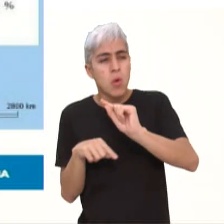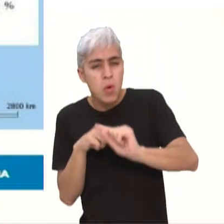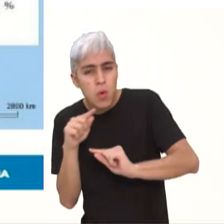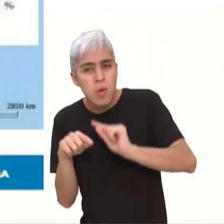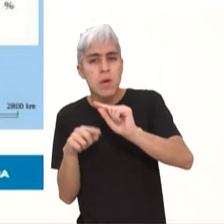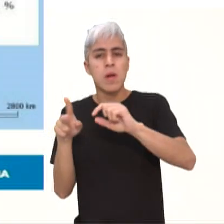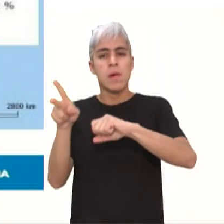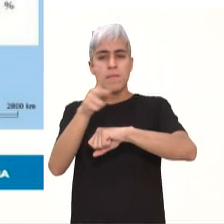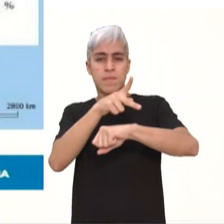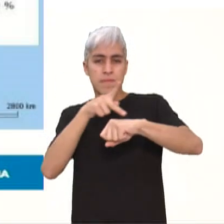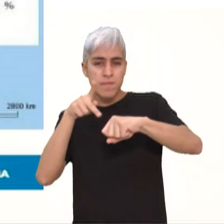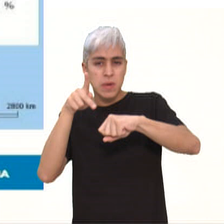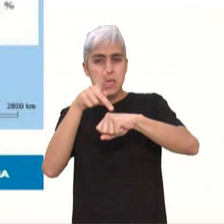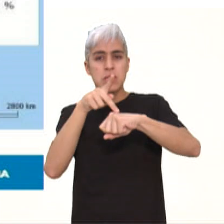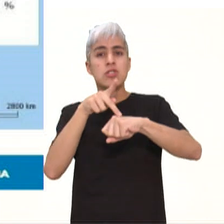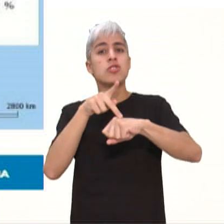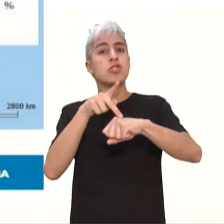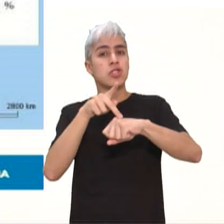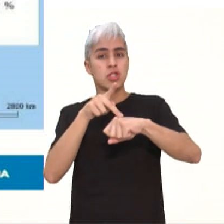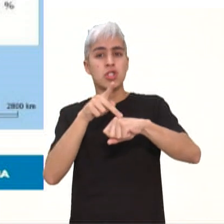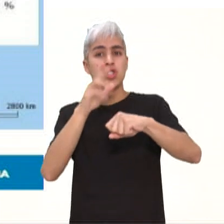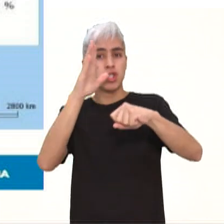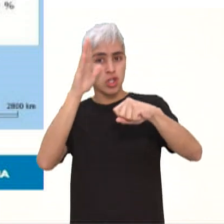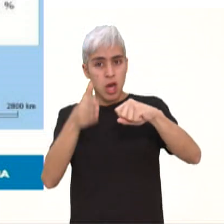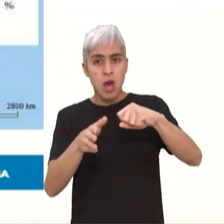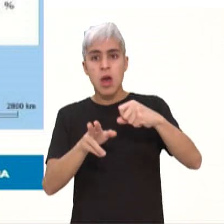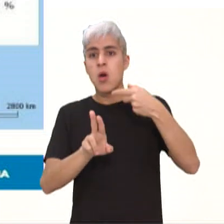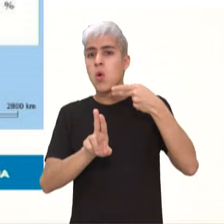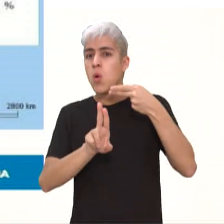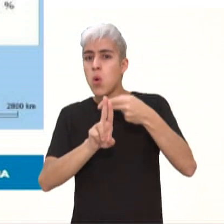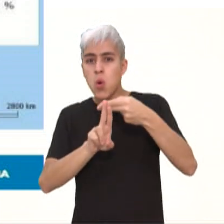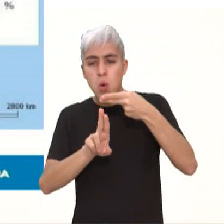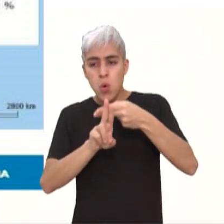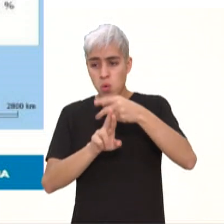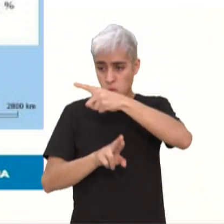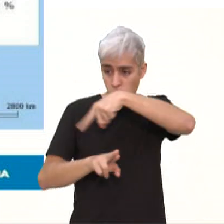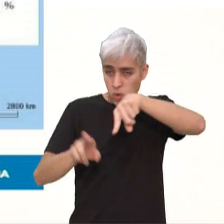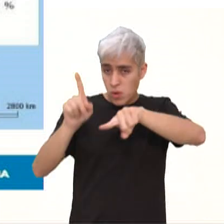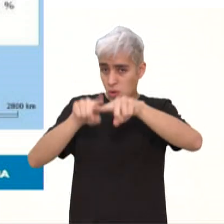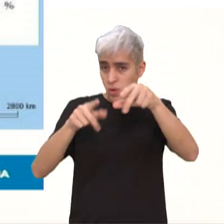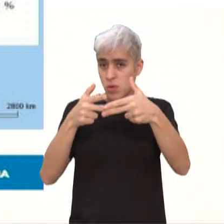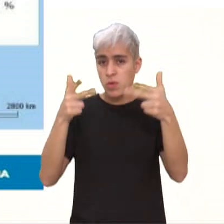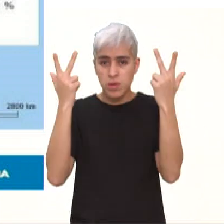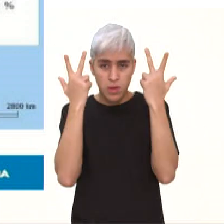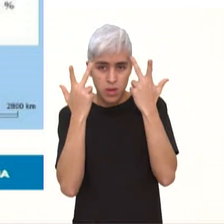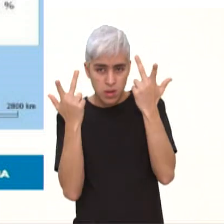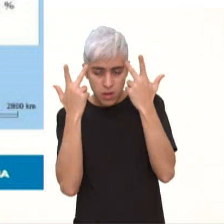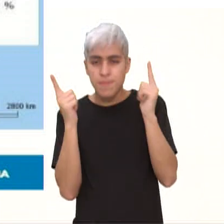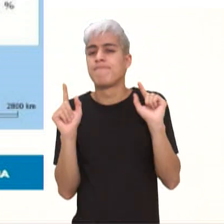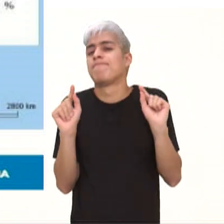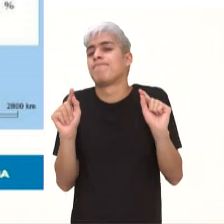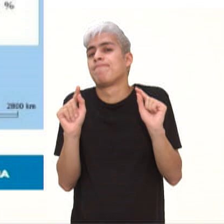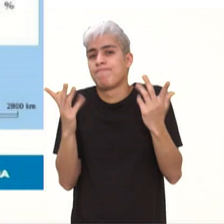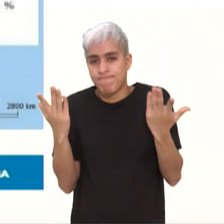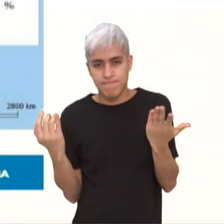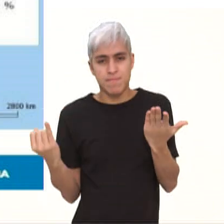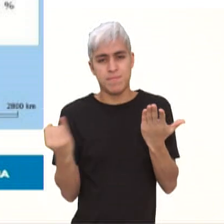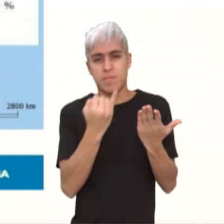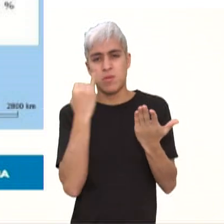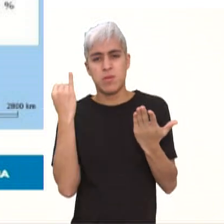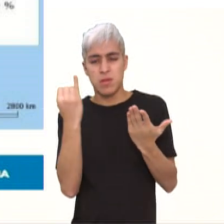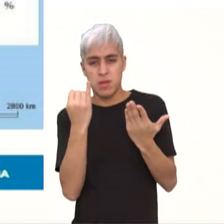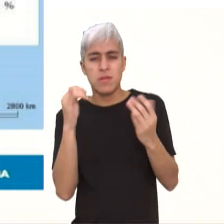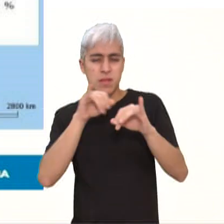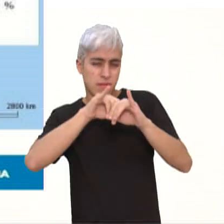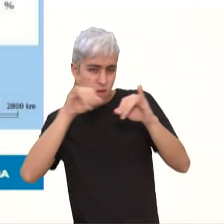dos países que fazem uso desses recursos naturais. E é importante salientar